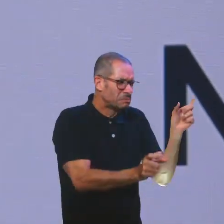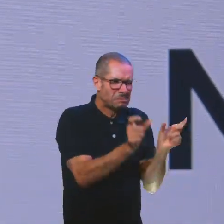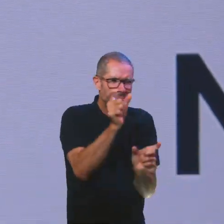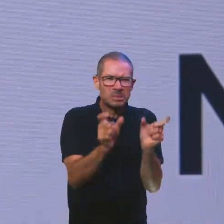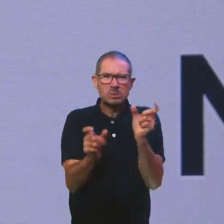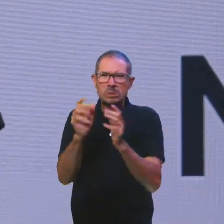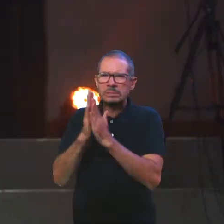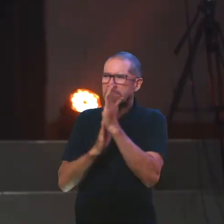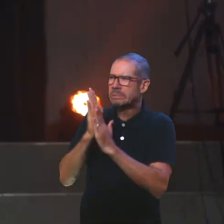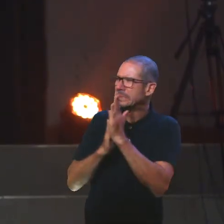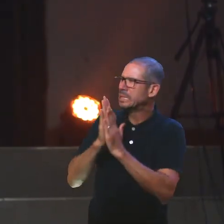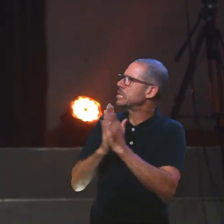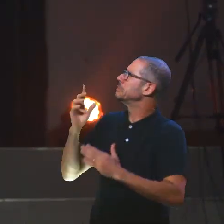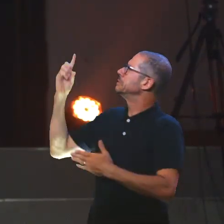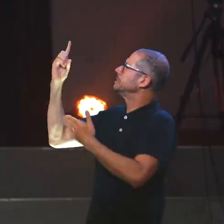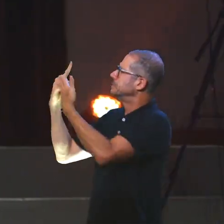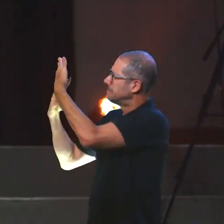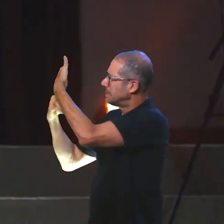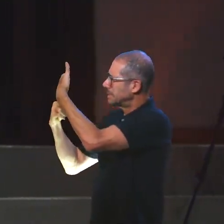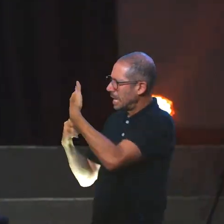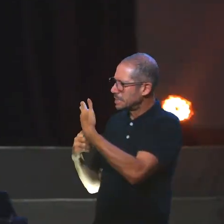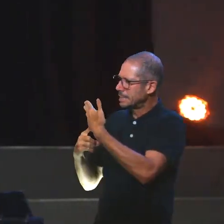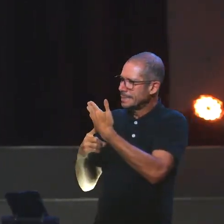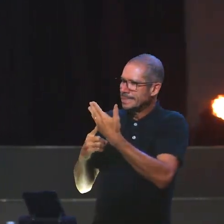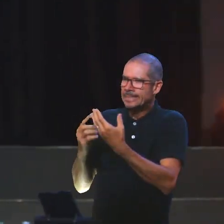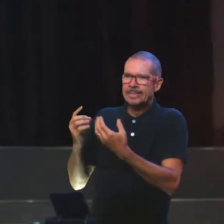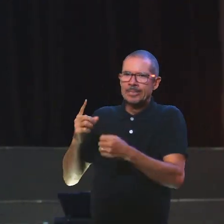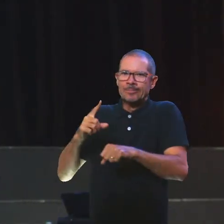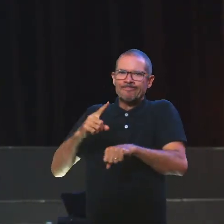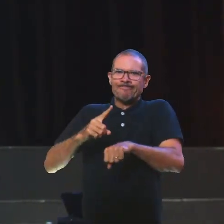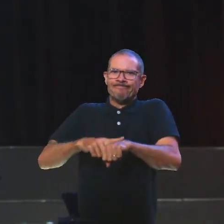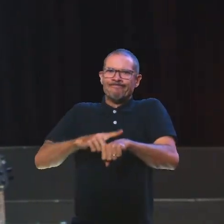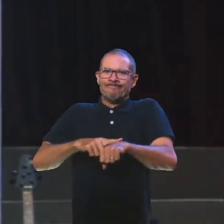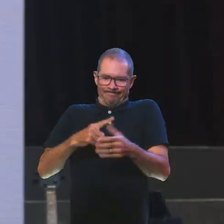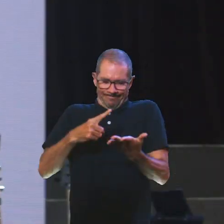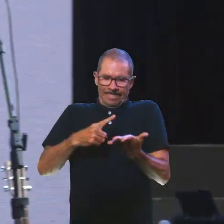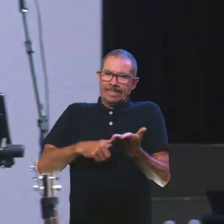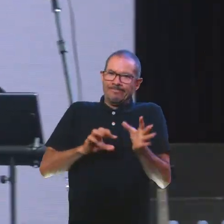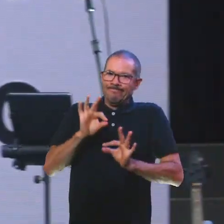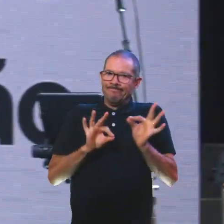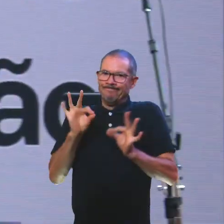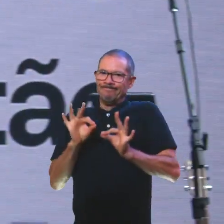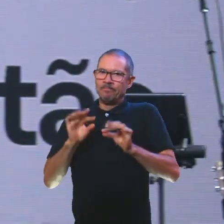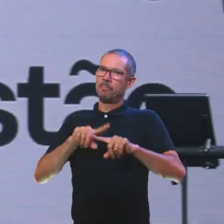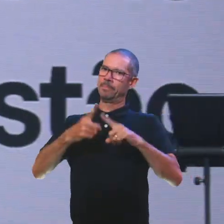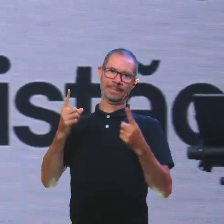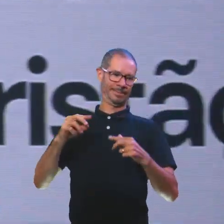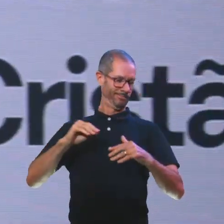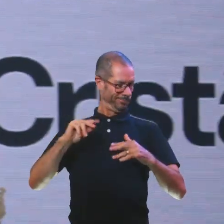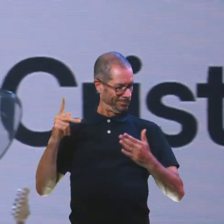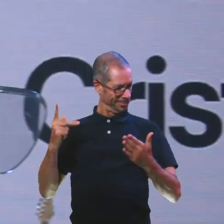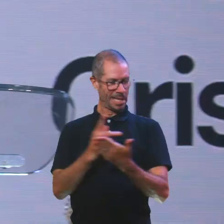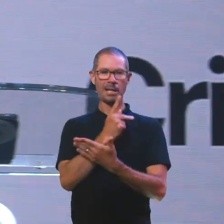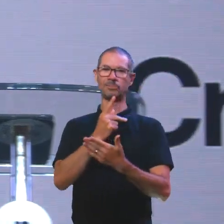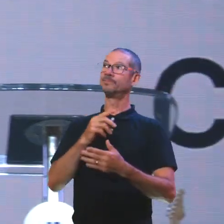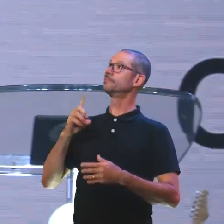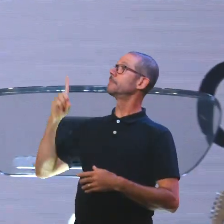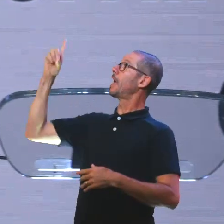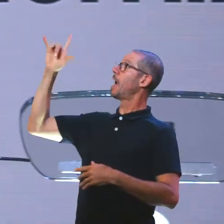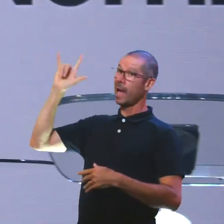muito, uma expectativa de que Deus se revelasse da maneira que você esperava, no tempo que você esperava, mas Ele não se revelou dessa maneira, porque Ele te ama.